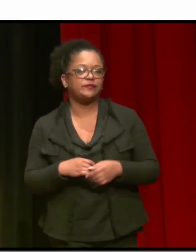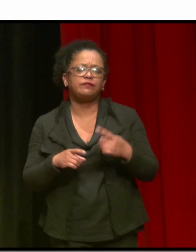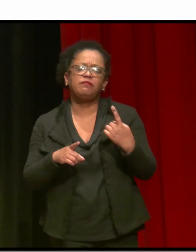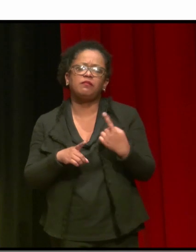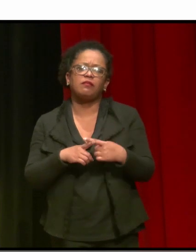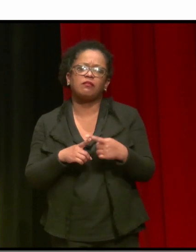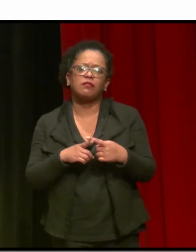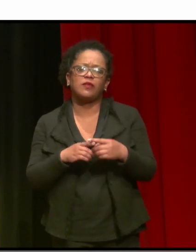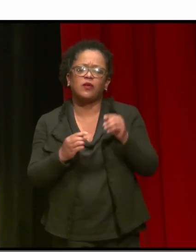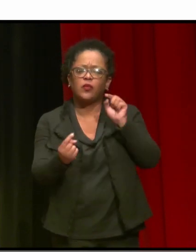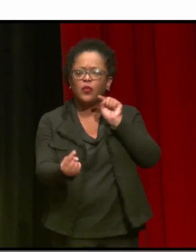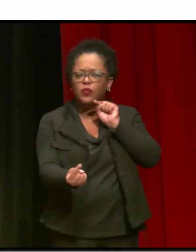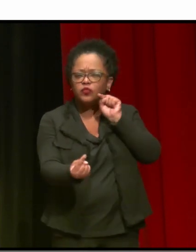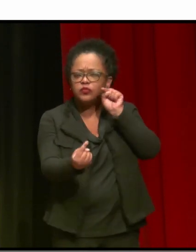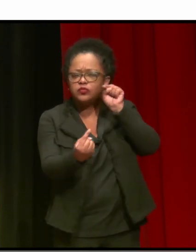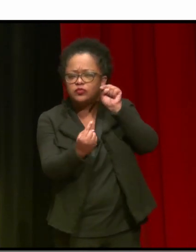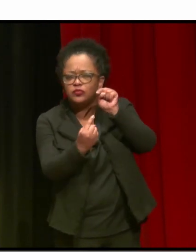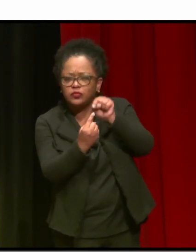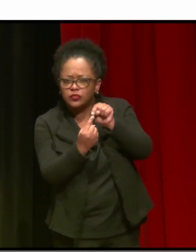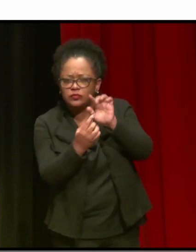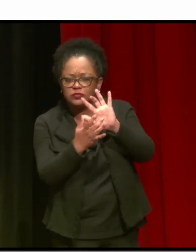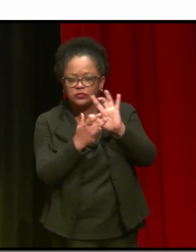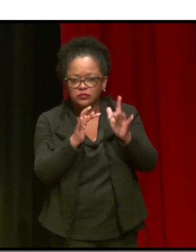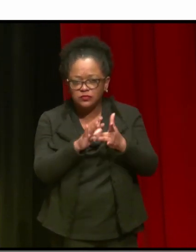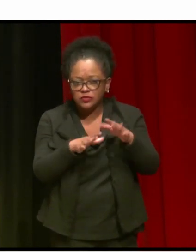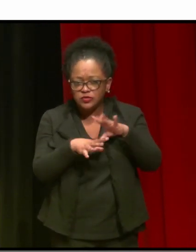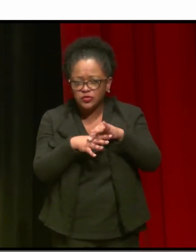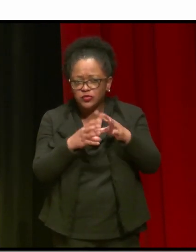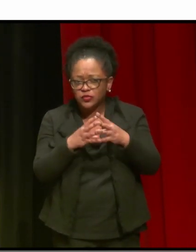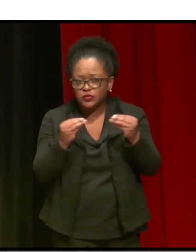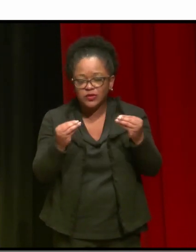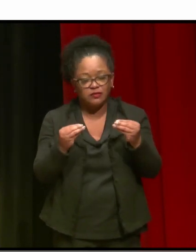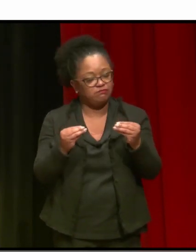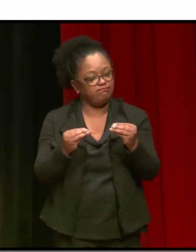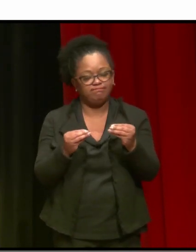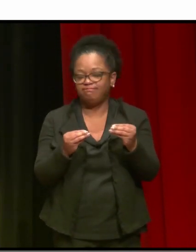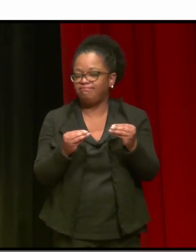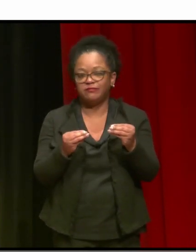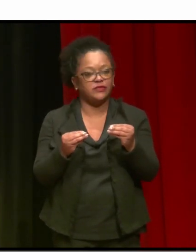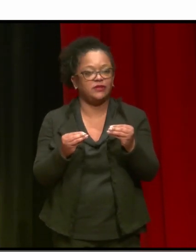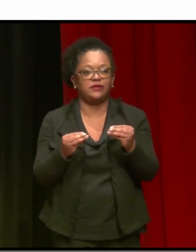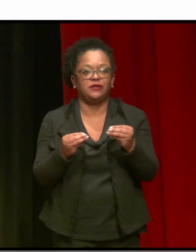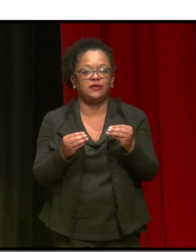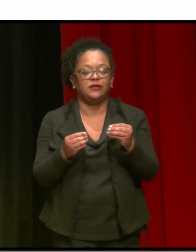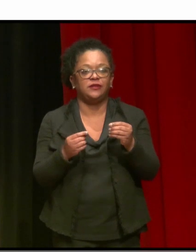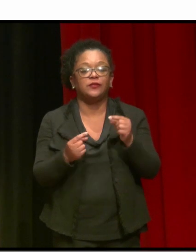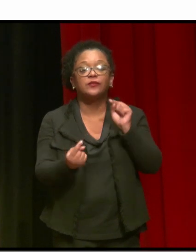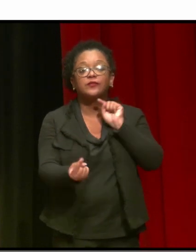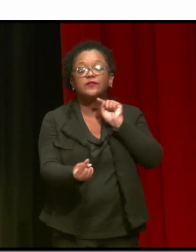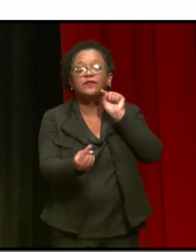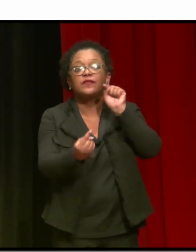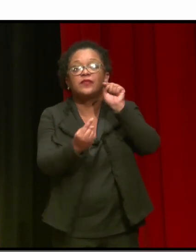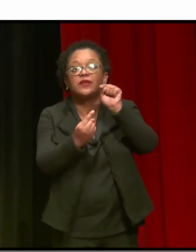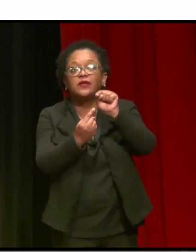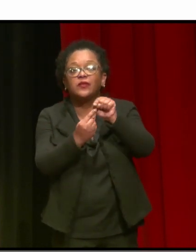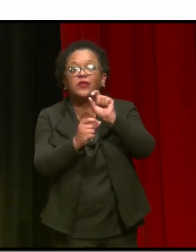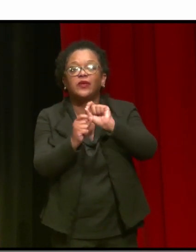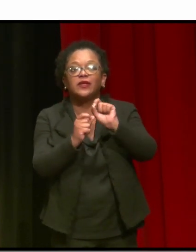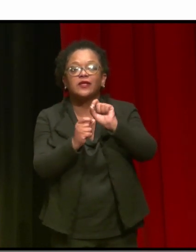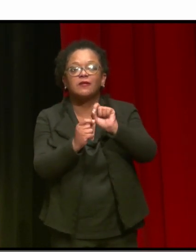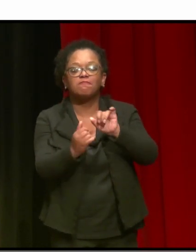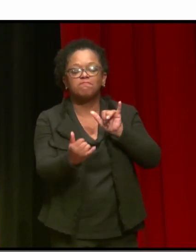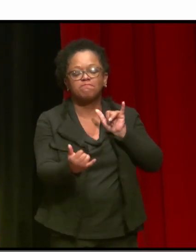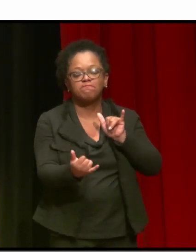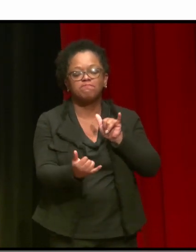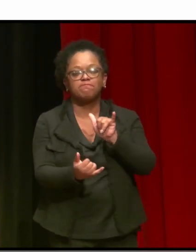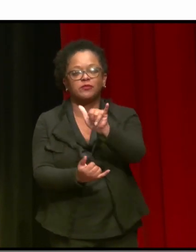não era o objetivo de Jesus com o ministério dele. O ministério de Jesus, o objetivo era perdoar